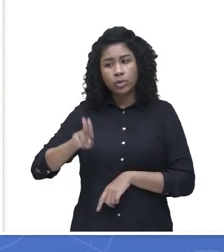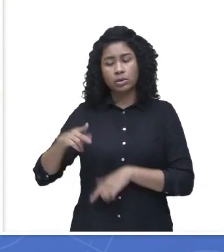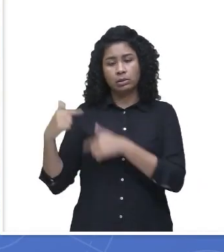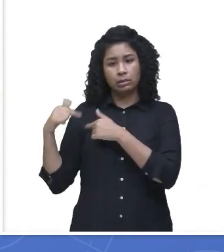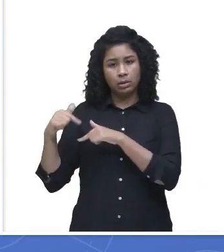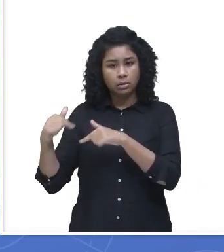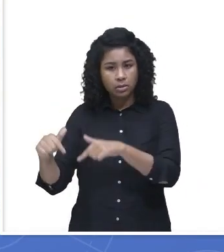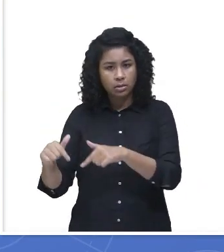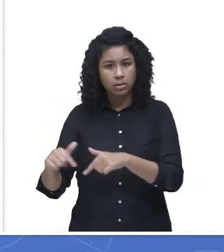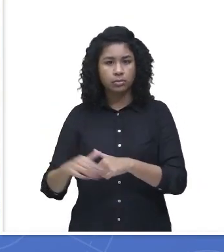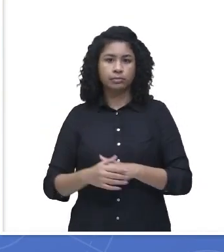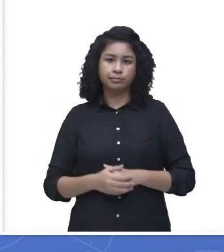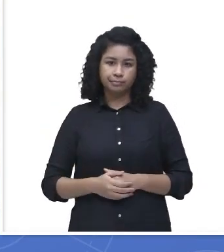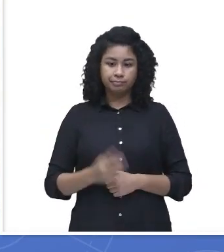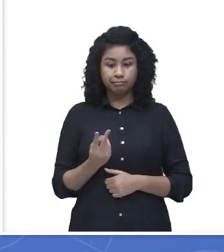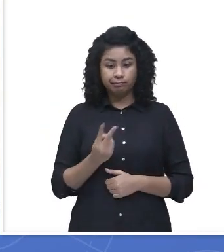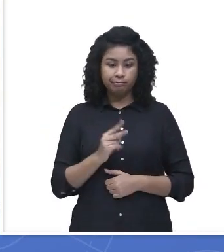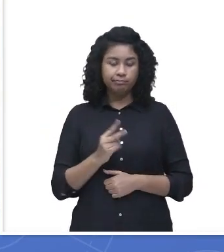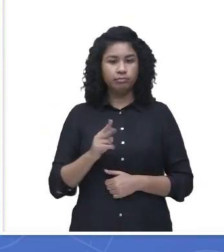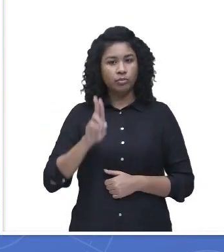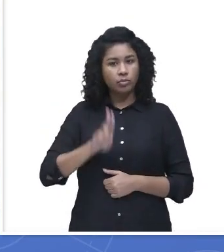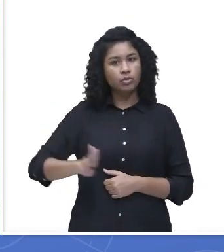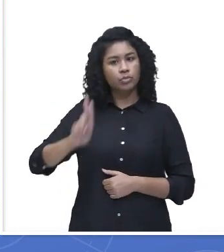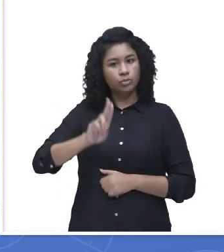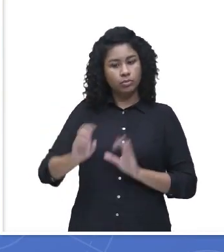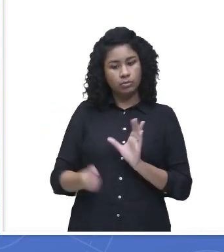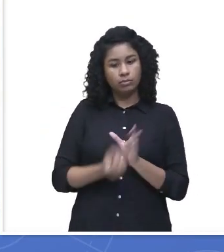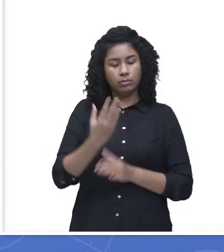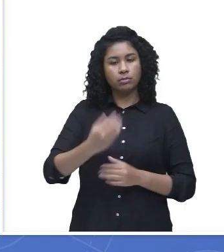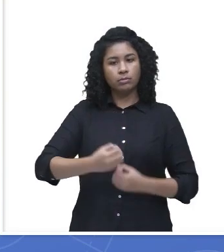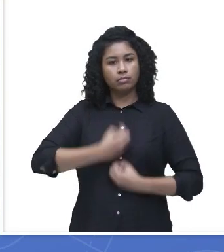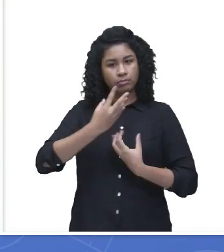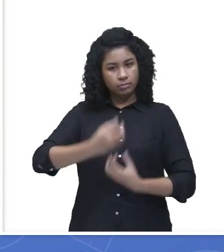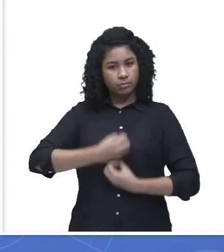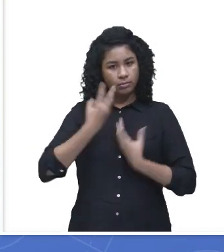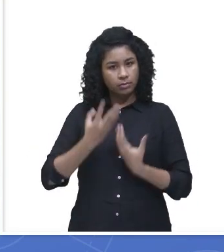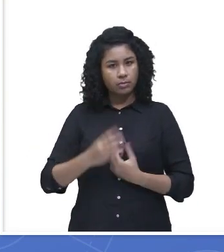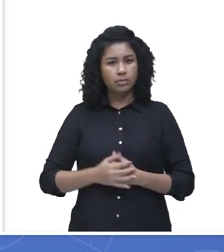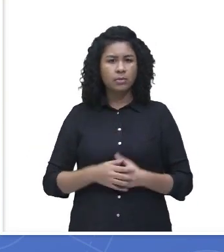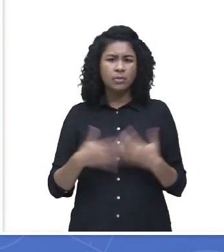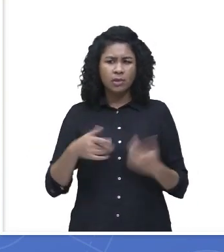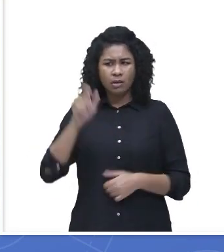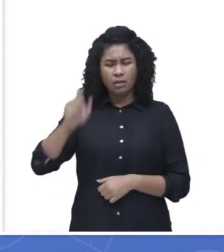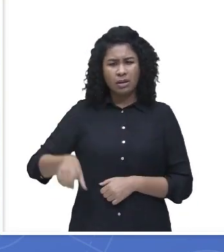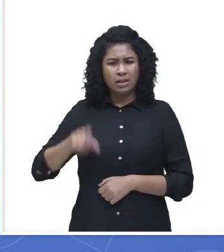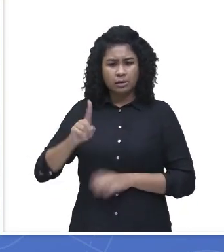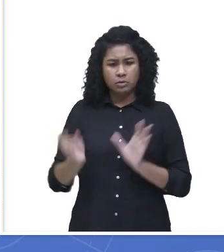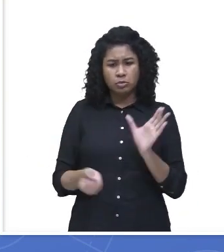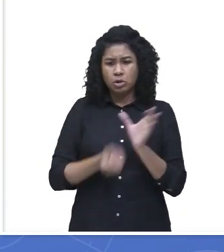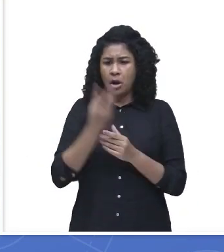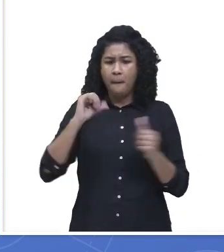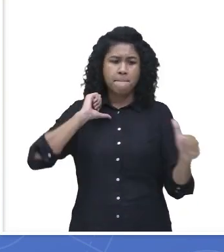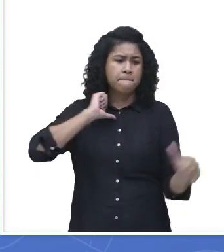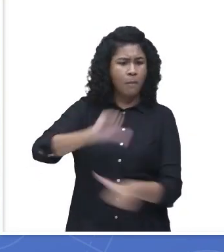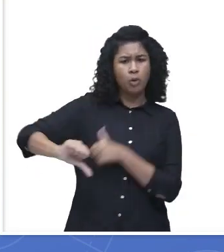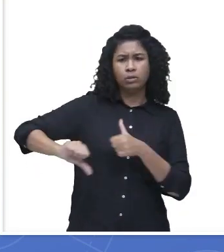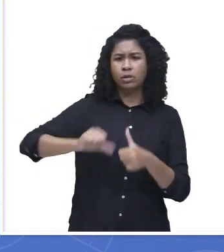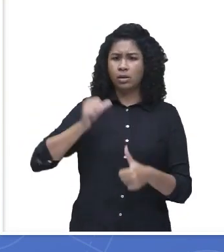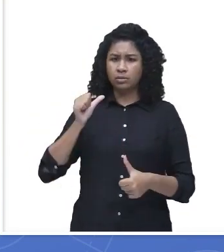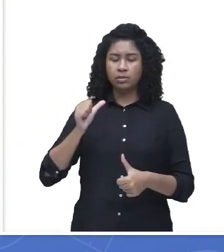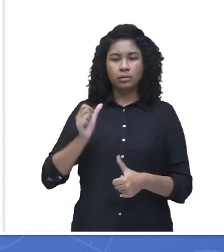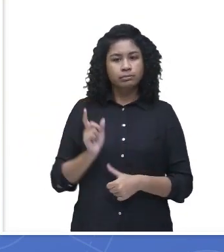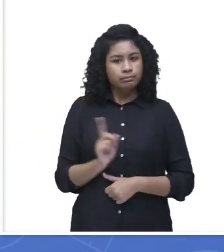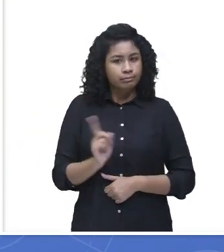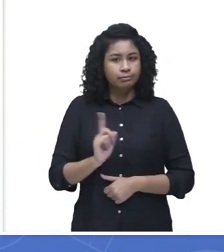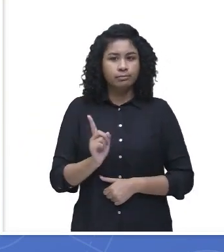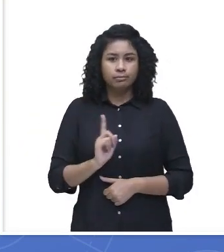uma pessoa inovadora, como modernista, que é a escola que irá vir que nós estudaremos na sequência,